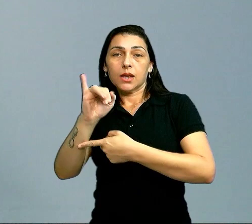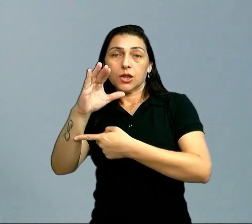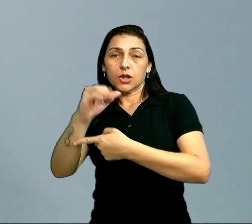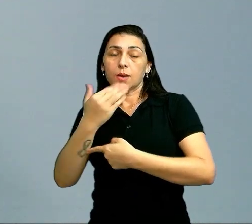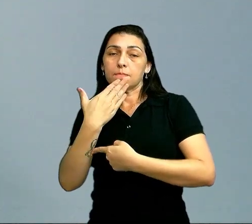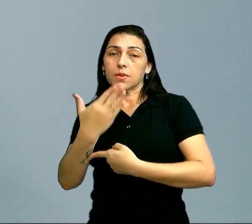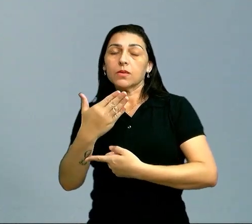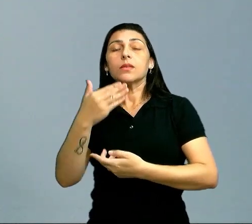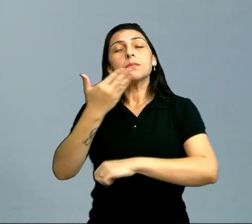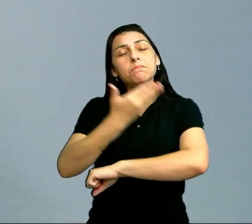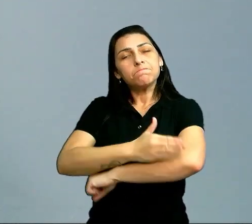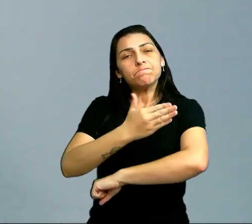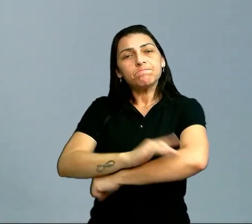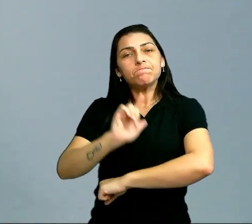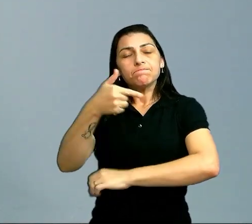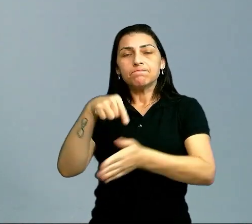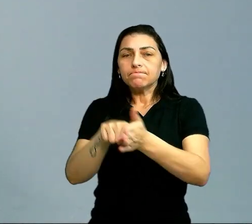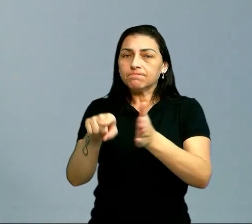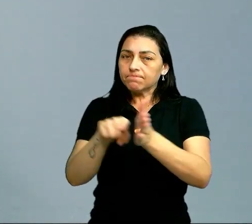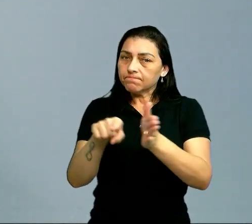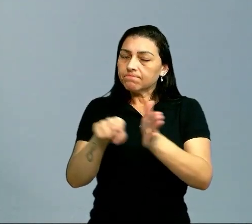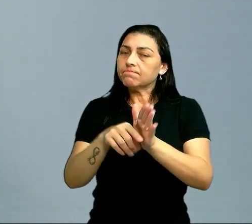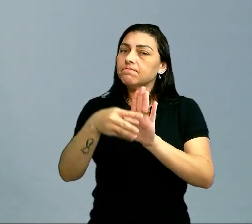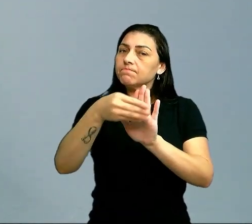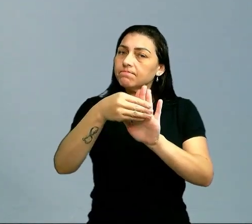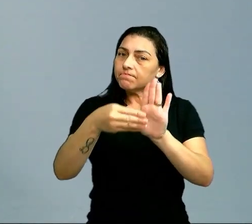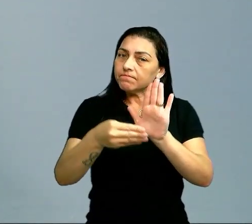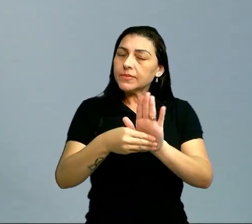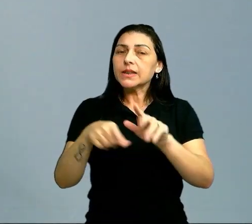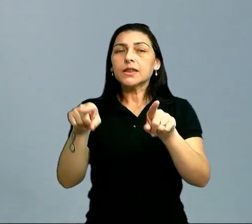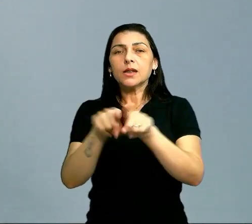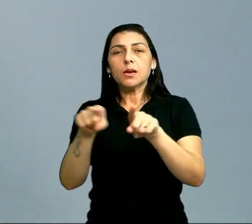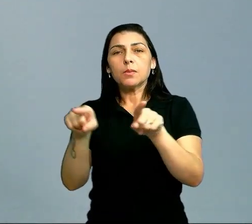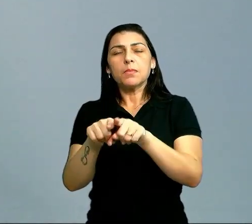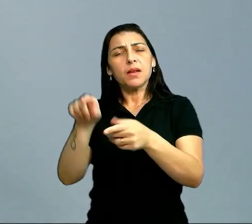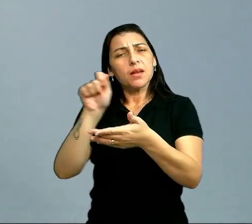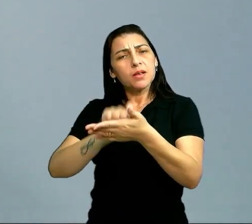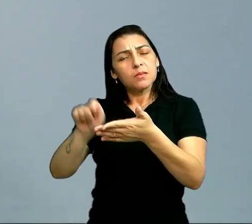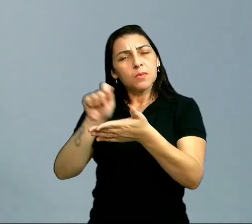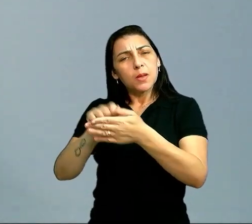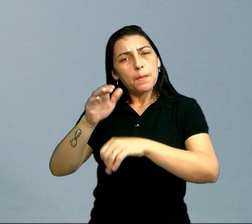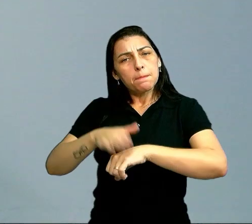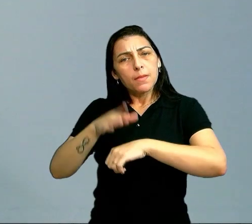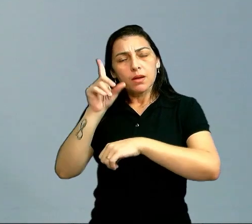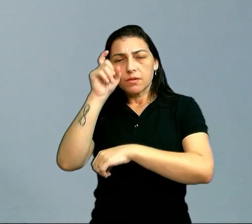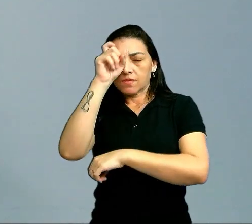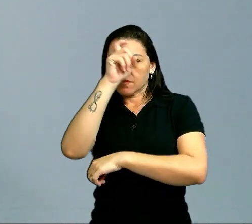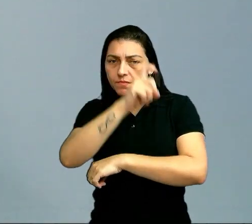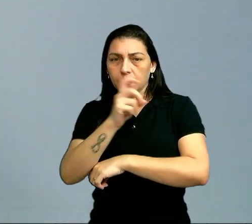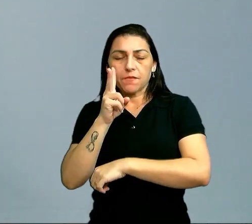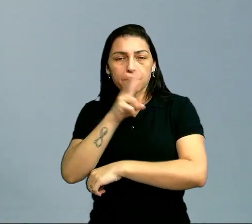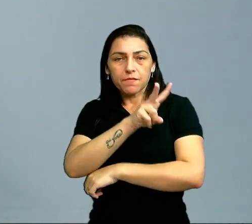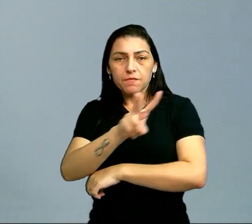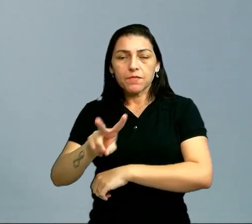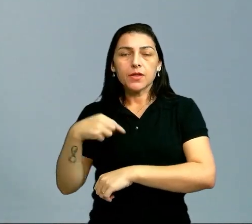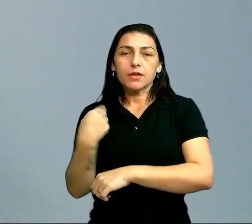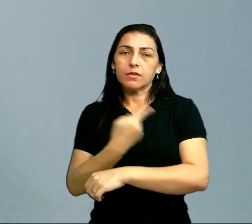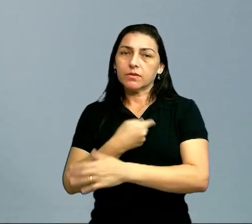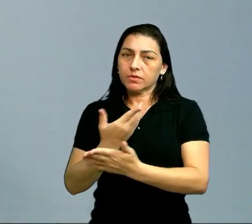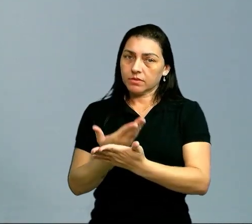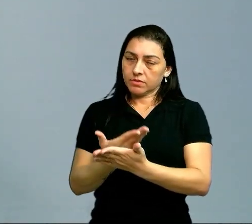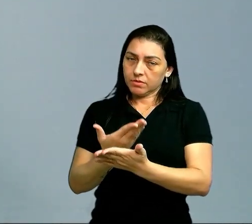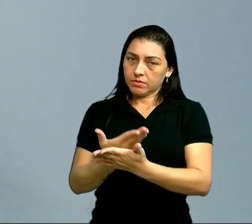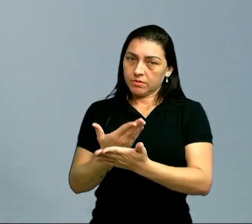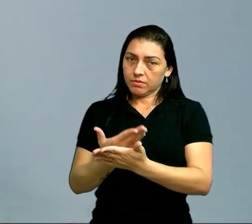pratique outras questões relacionadas a esse conteúdo. E também faça umas questões um pouco mais difíceis, revendo as